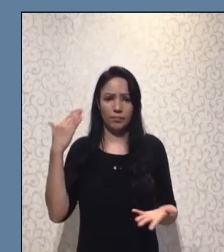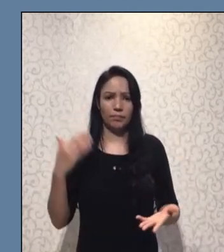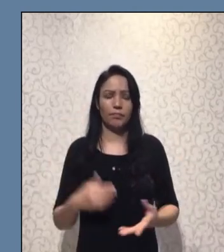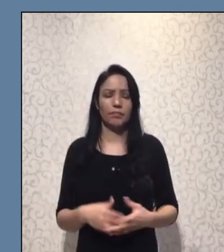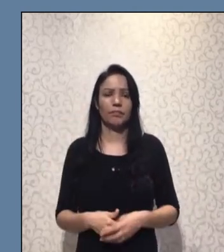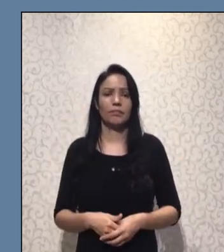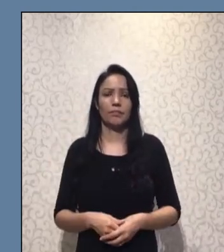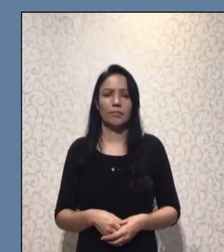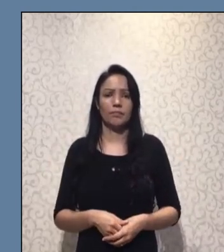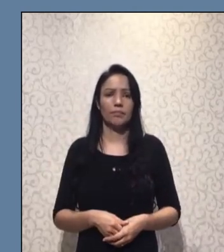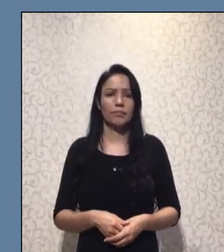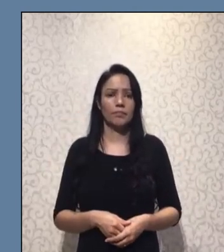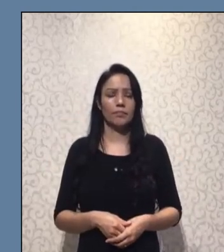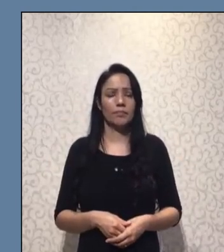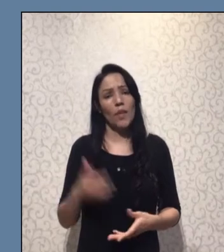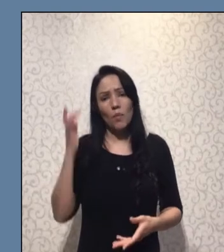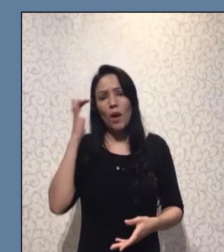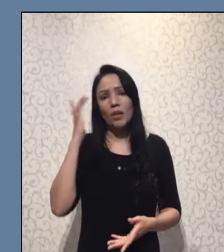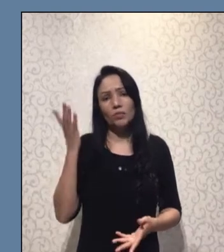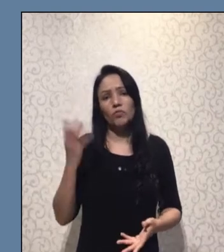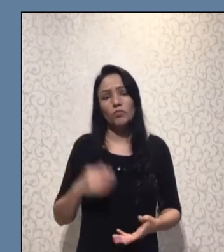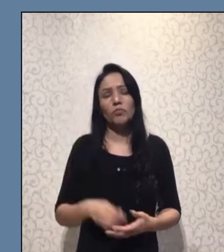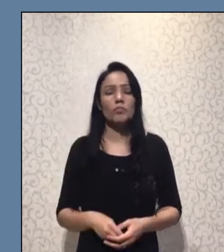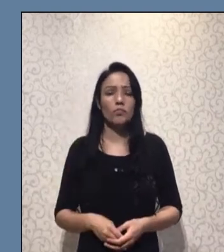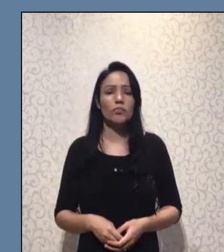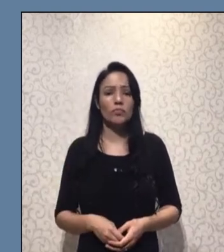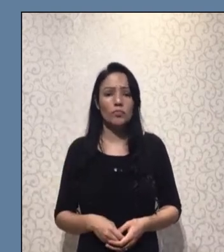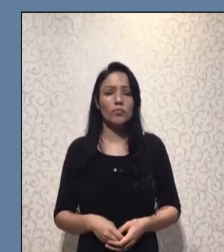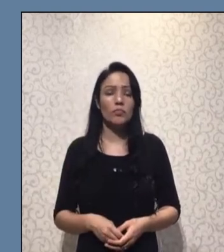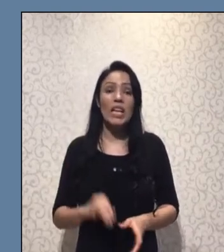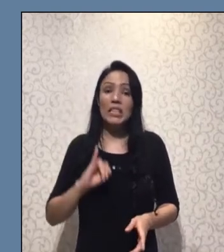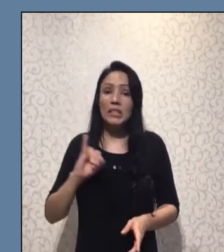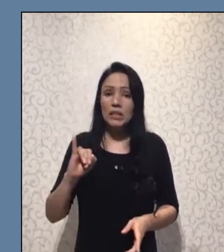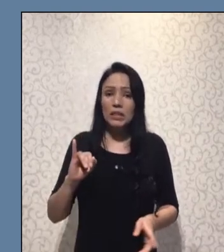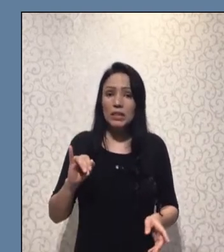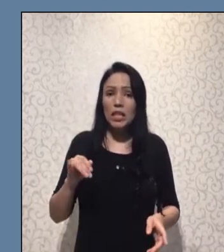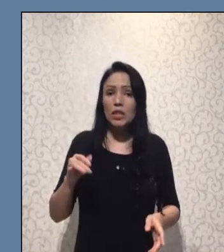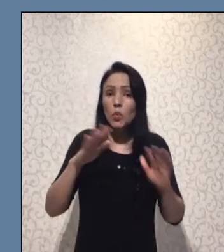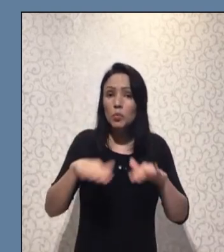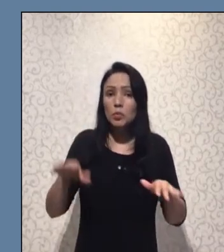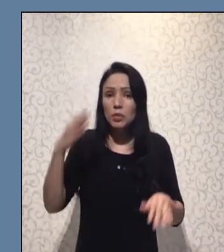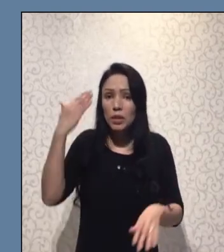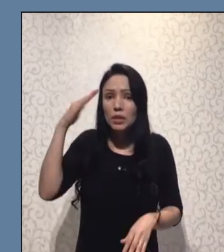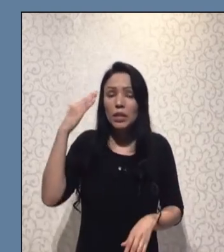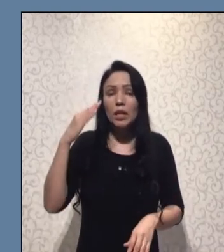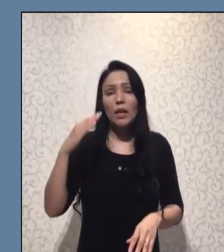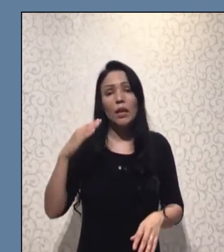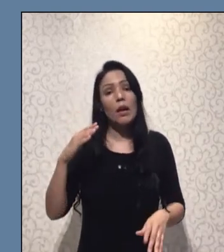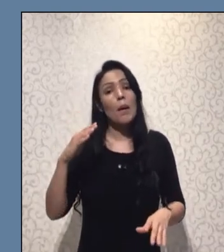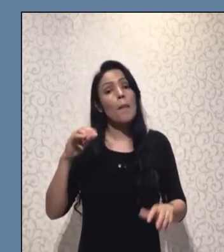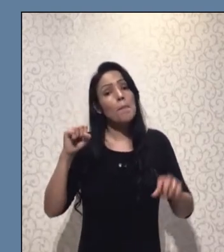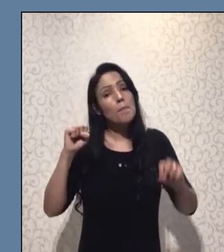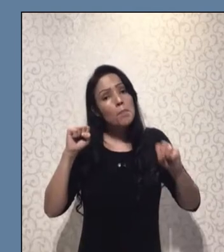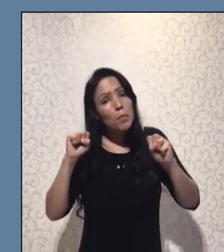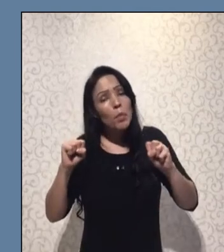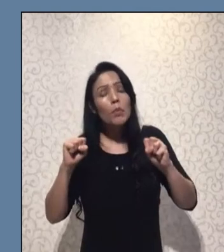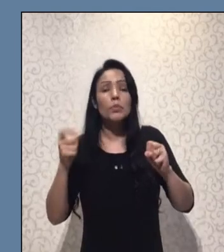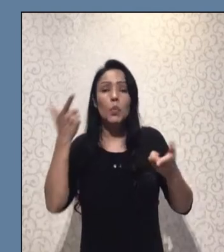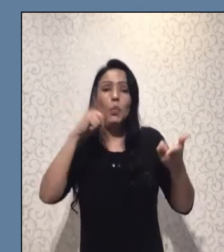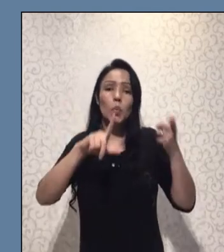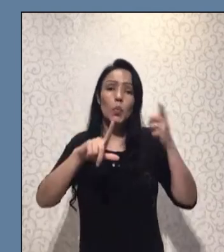Entendeu? É, sem dúvida. É, eu acho que se isso ficar consciente, talvez a gente consiga chegar a